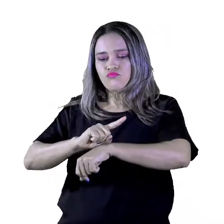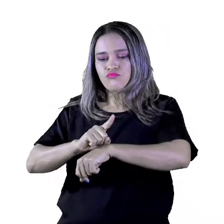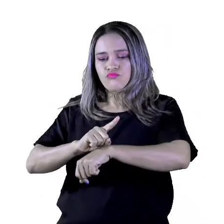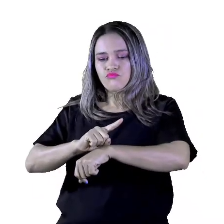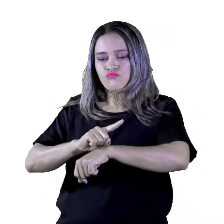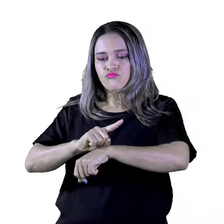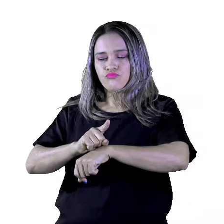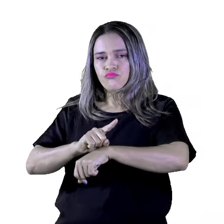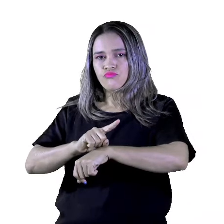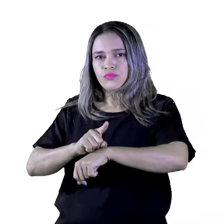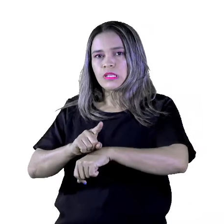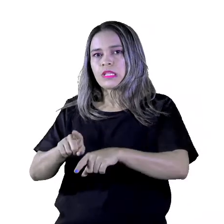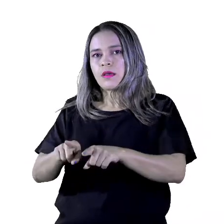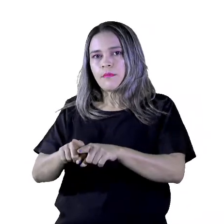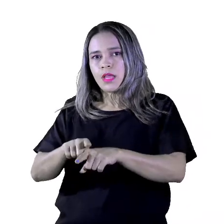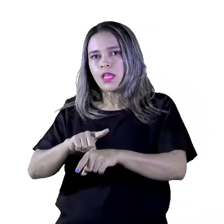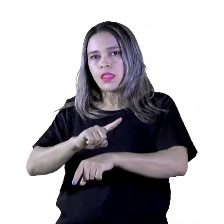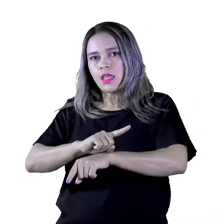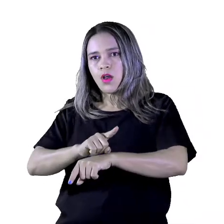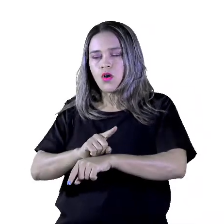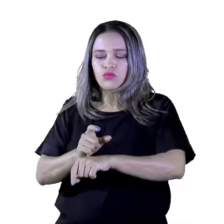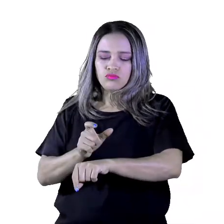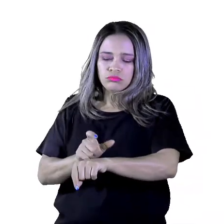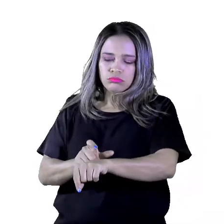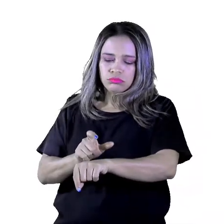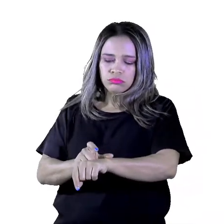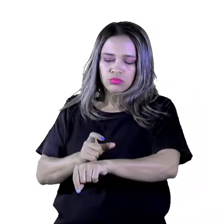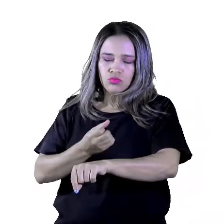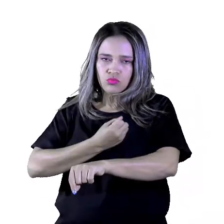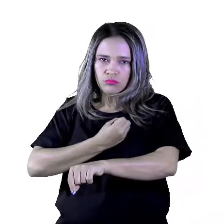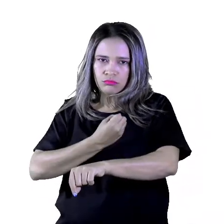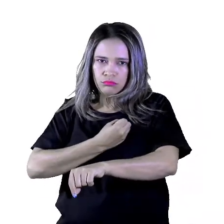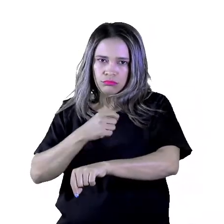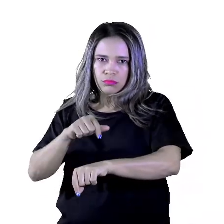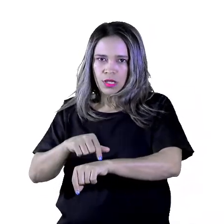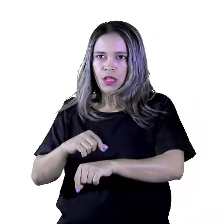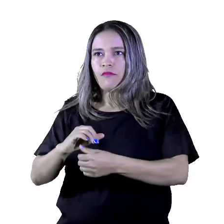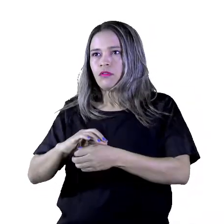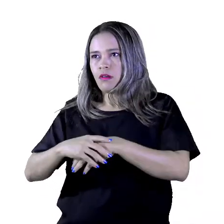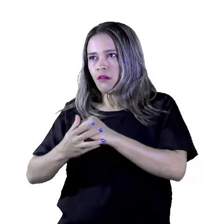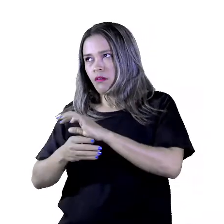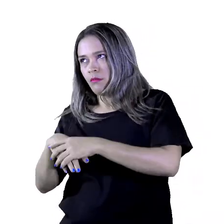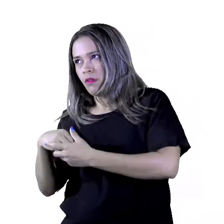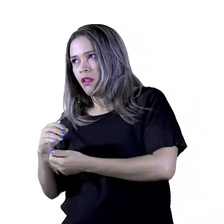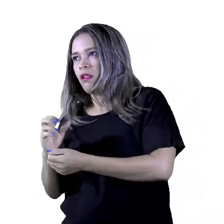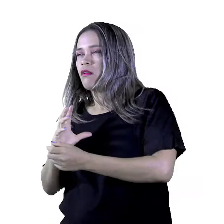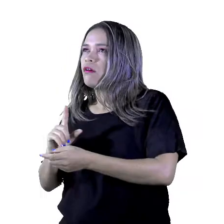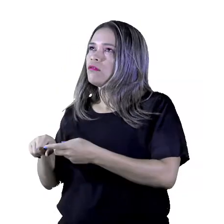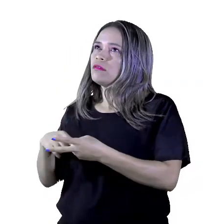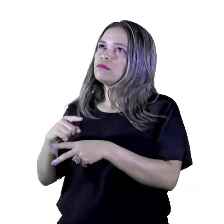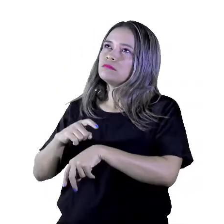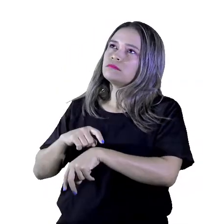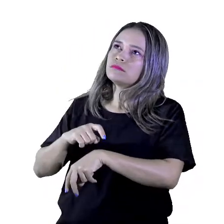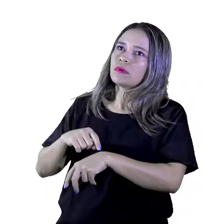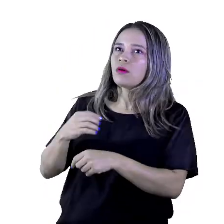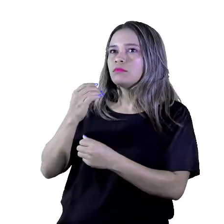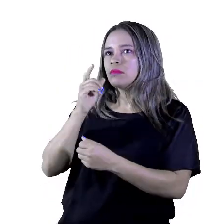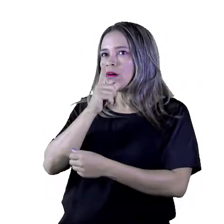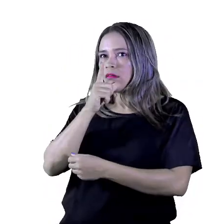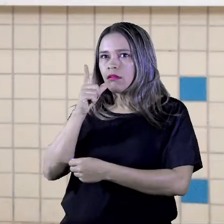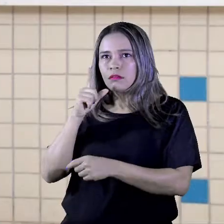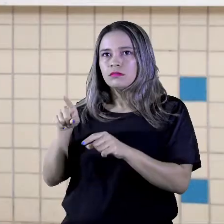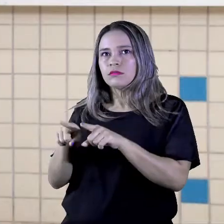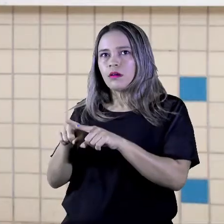fez a leitura da hora em um relógio digital, a gente teve um tempo para lavar as mãos, a gente teve um tempo para o lanche, a gente teve um tempo para um